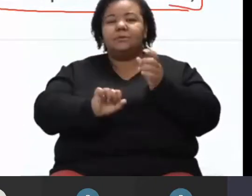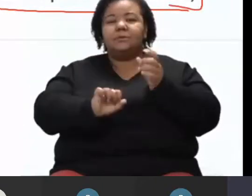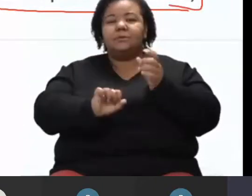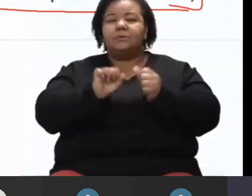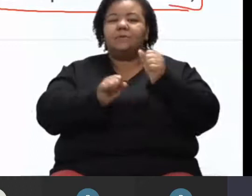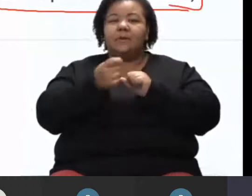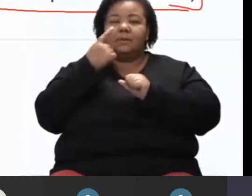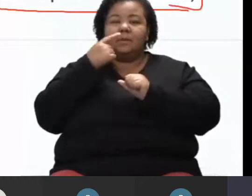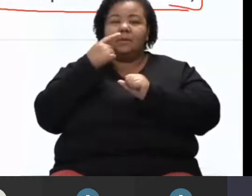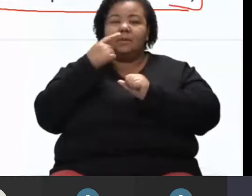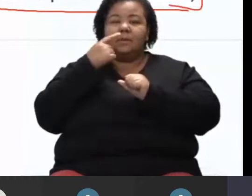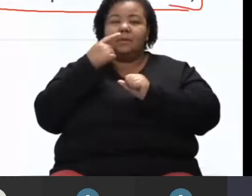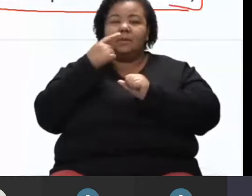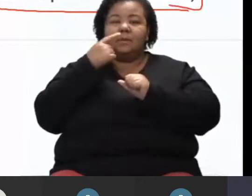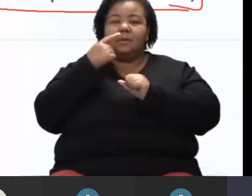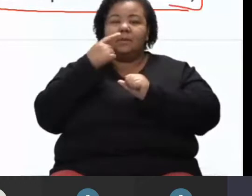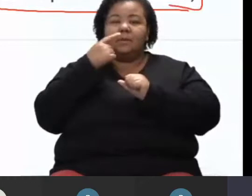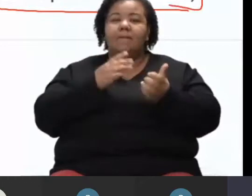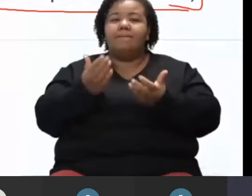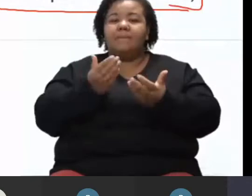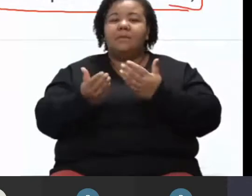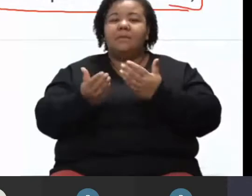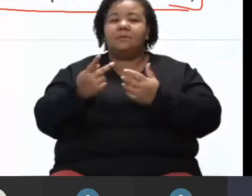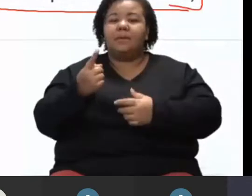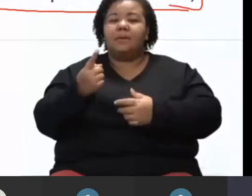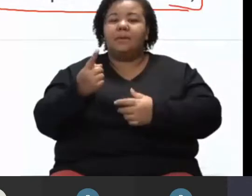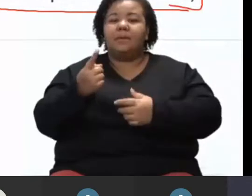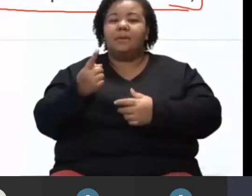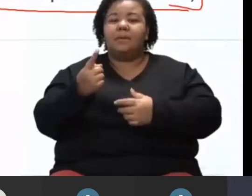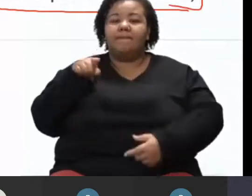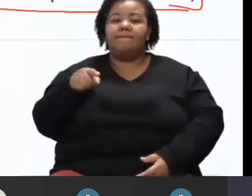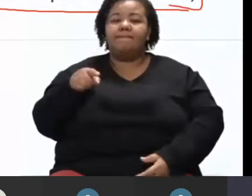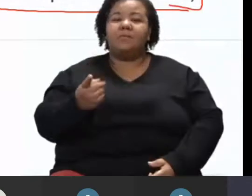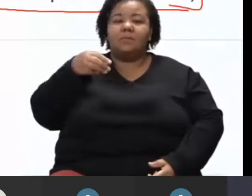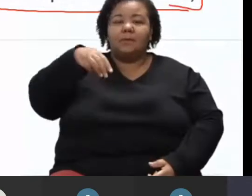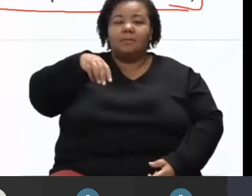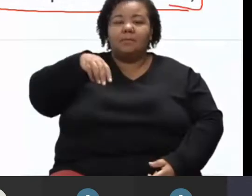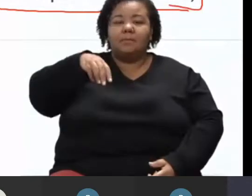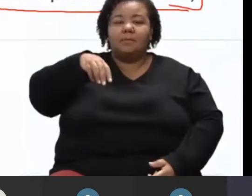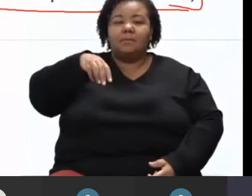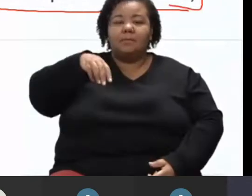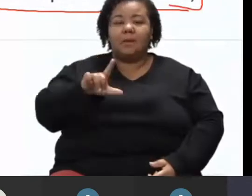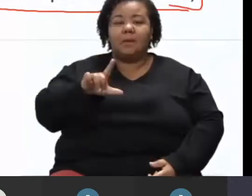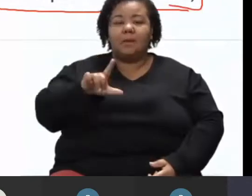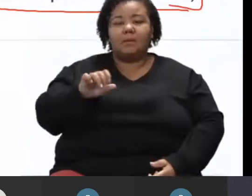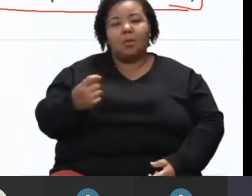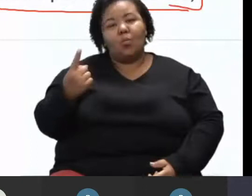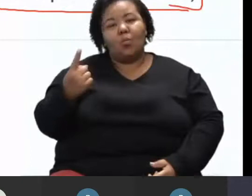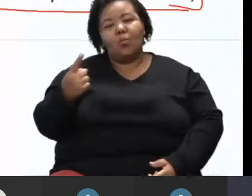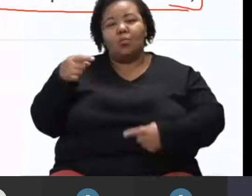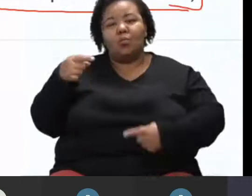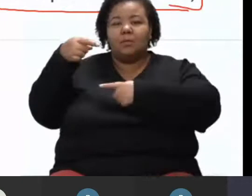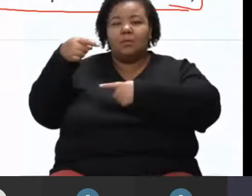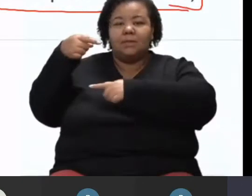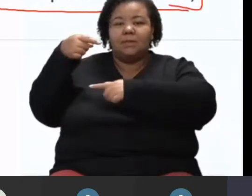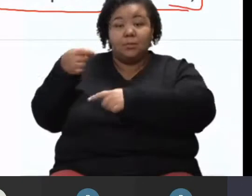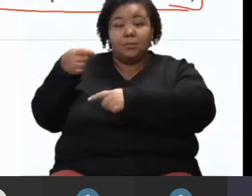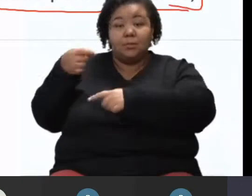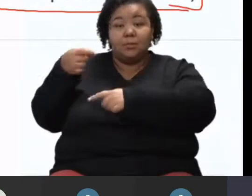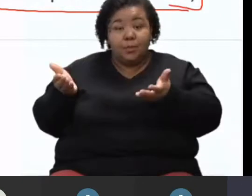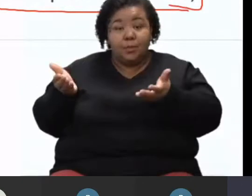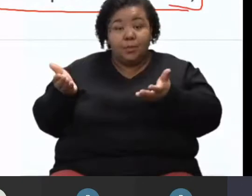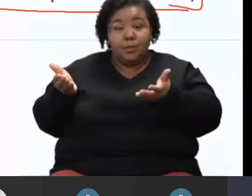o peso do meio de cultura para 1000 ml, ou seja, para 1 litro. Mas na aula de hoje nós